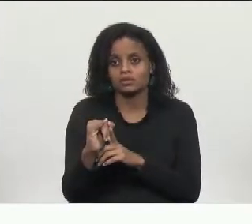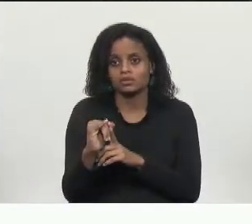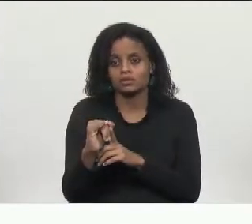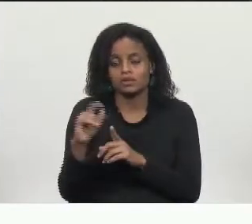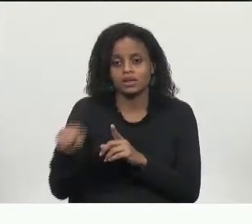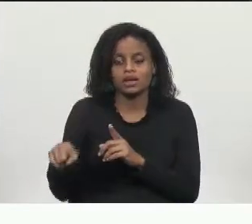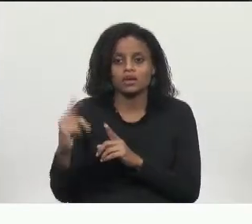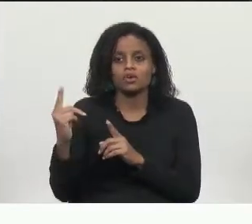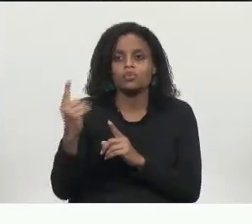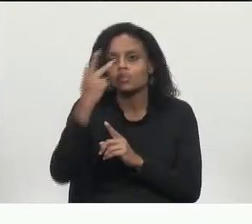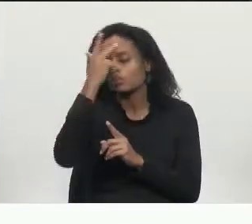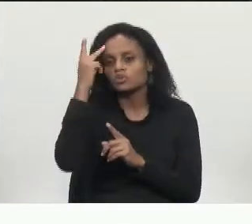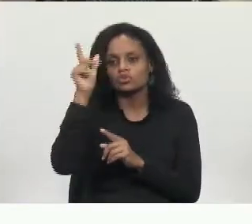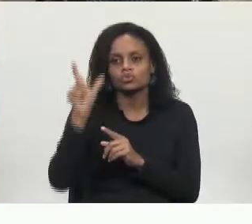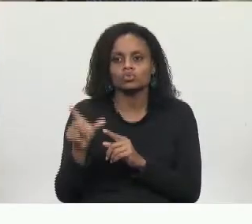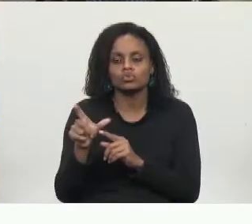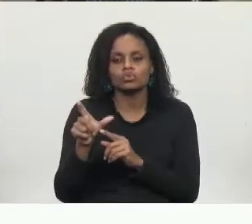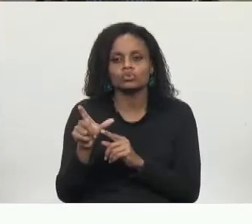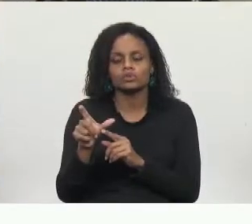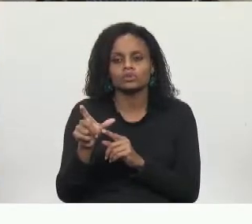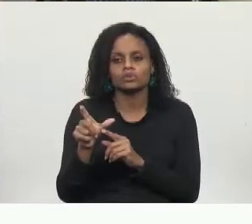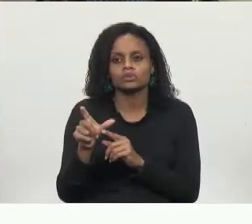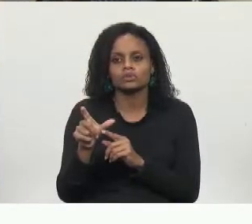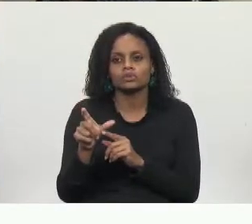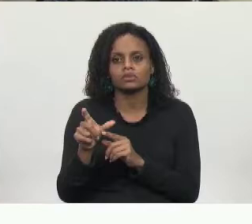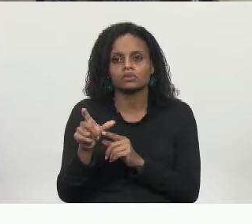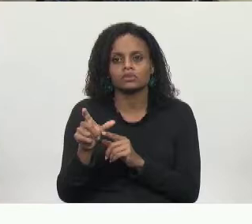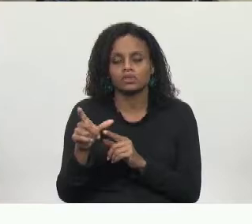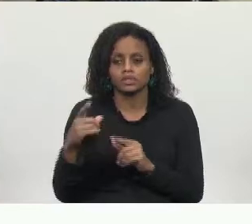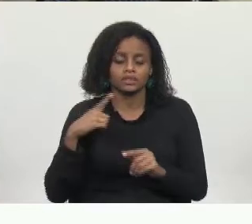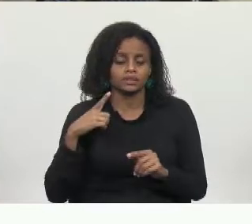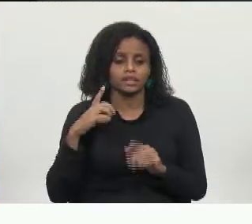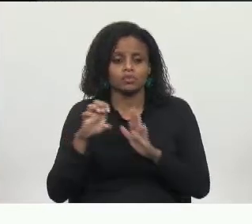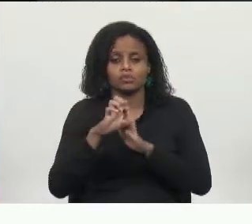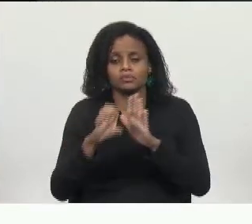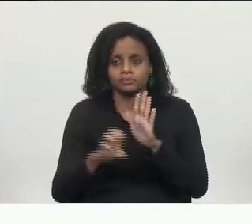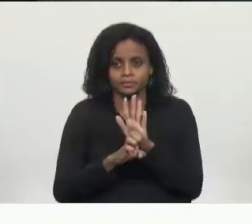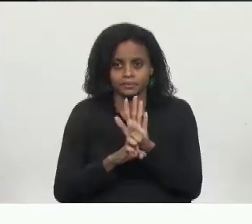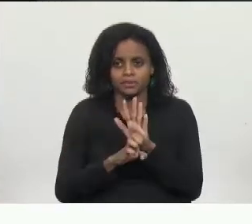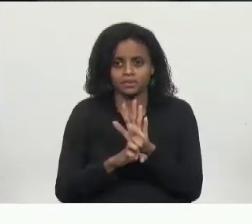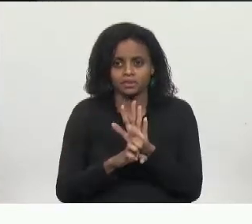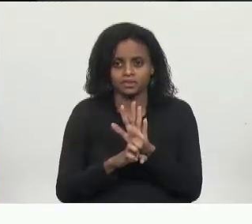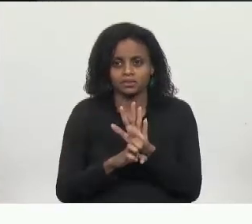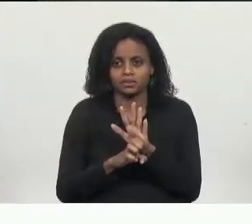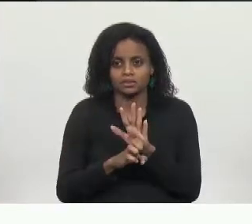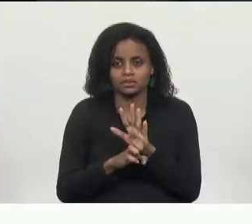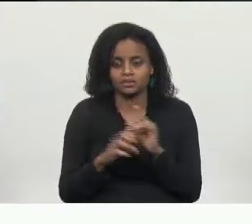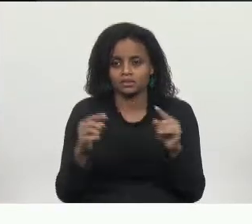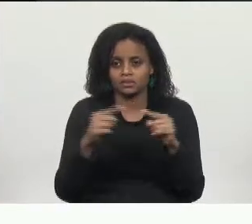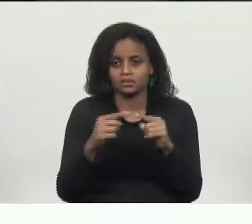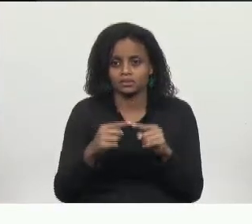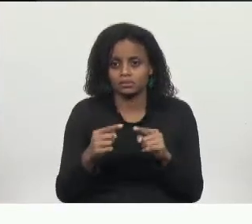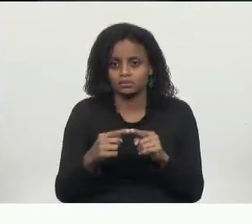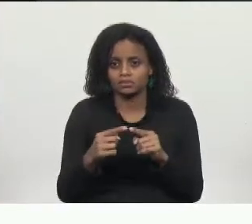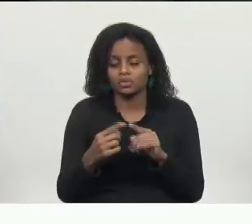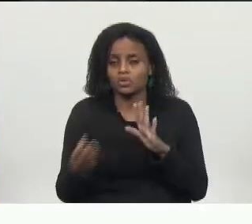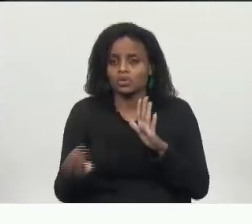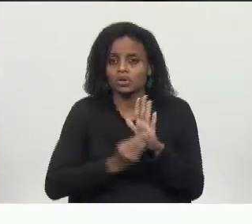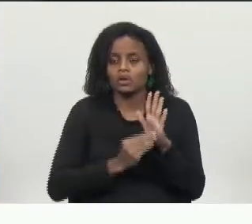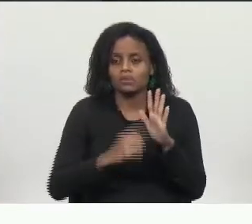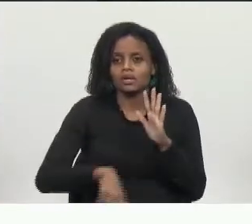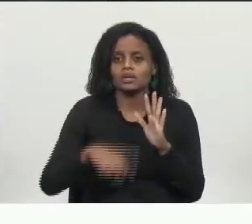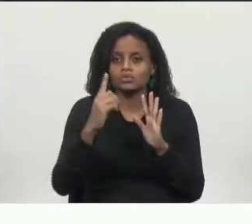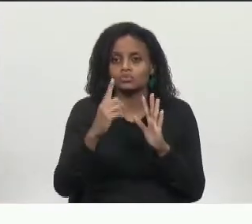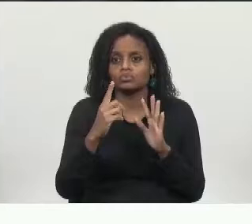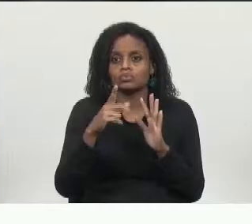um civil. Tem até uma emenda, deputado Salema, no sentido de incluir mais um parágrafo para